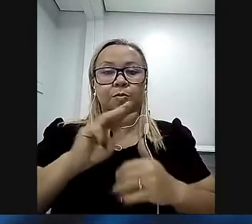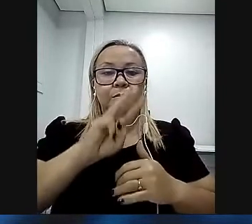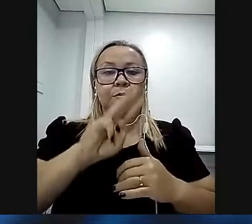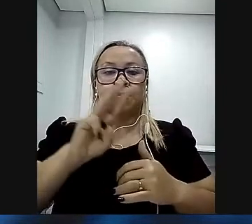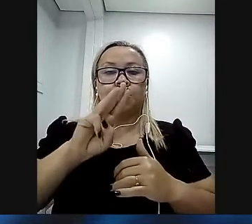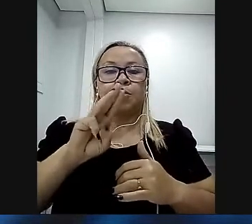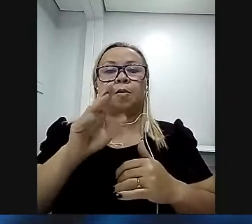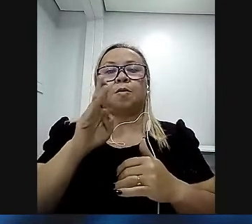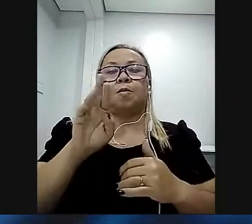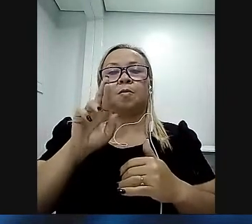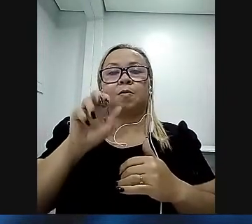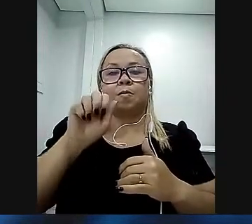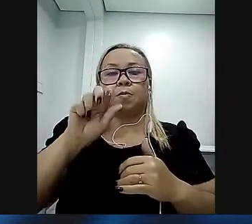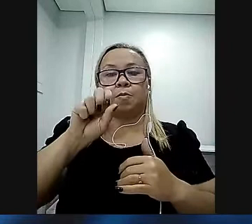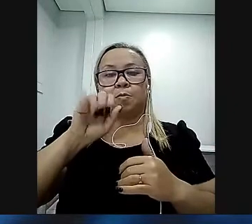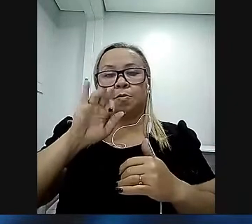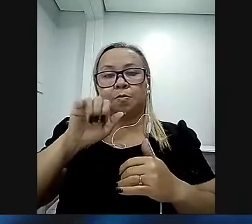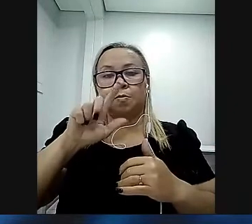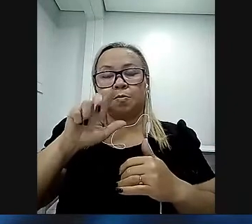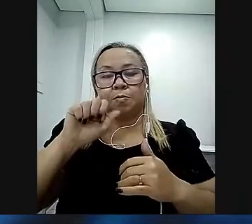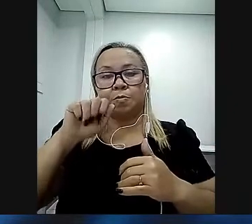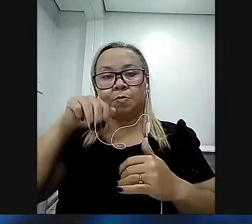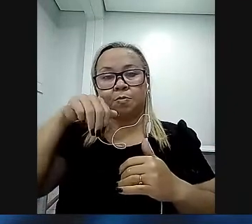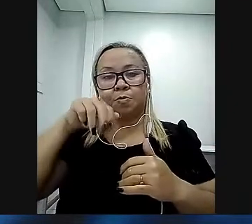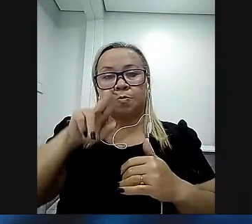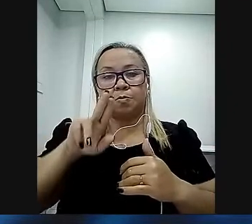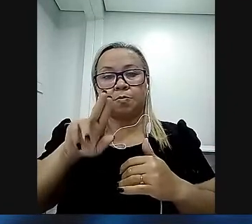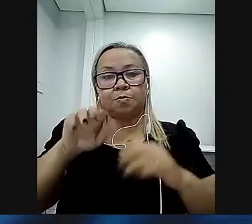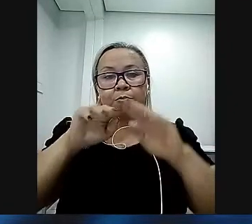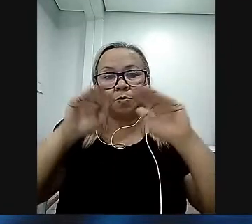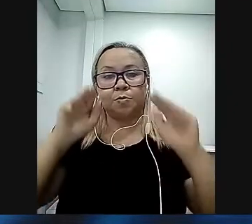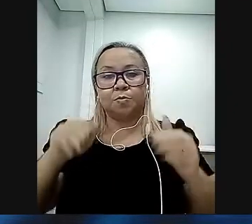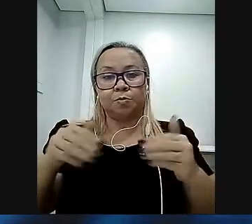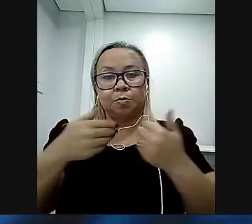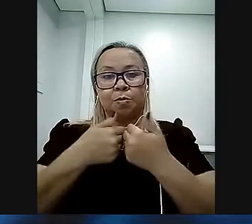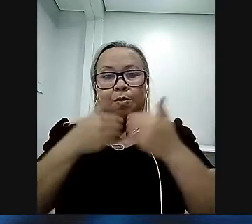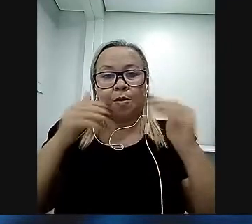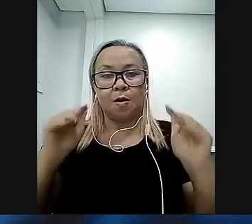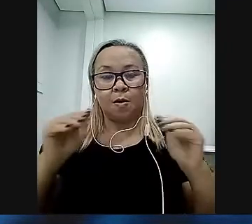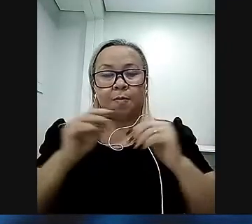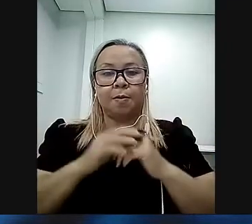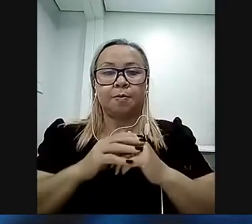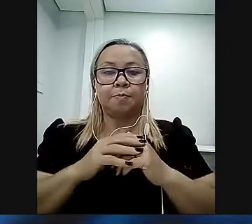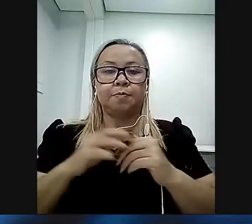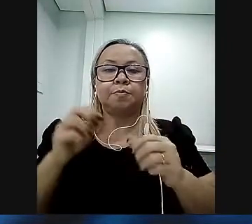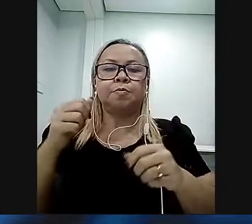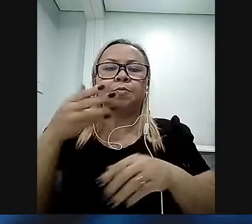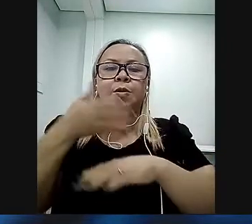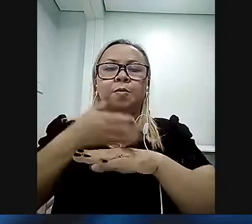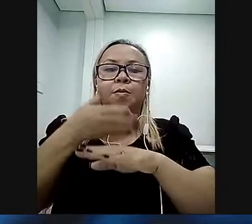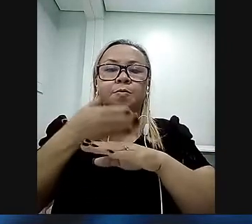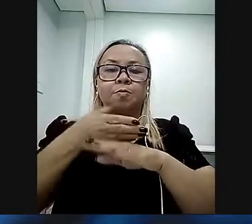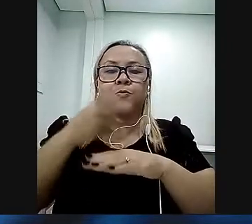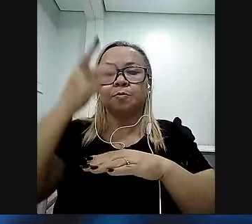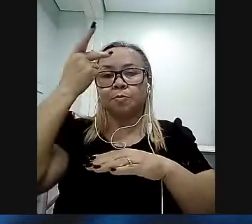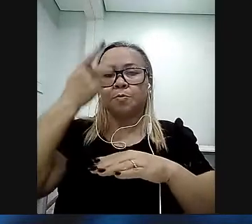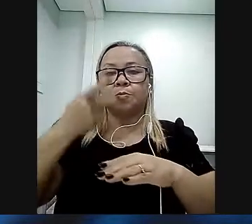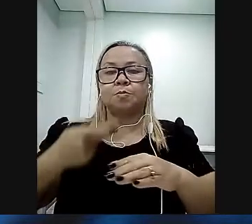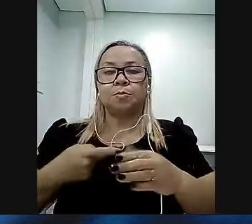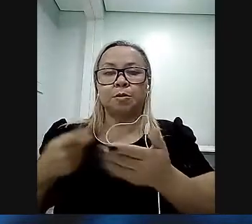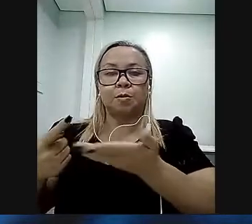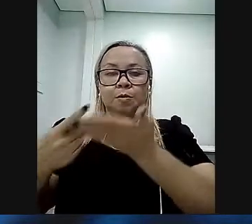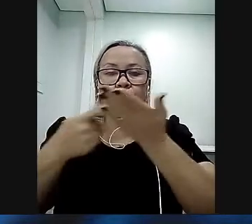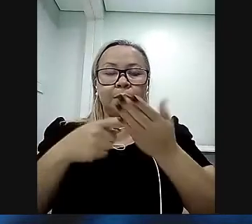Aberto. A realização do ciclo de palestras do Brasília Museu Aberto contou com a participação de personalidades convidadas a